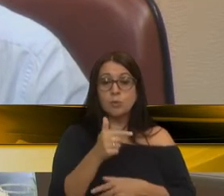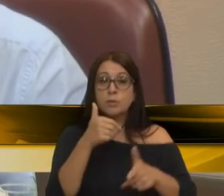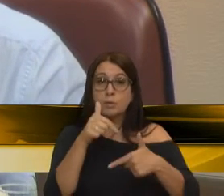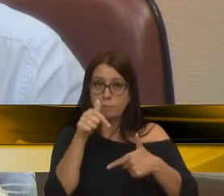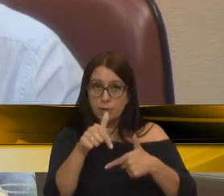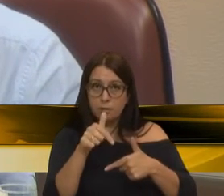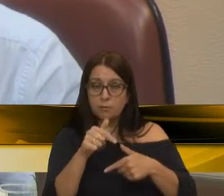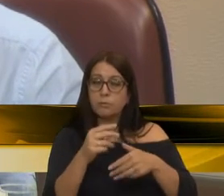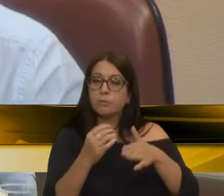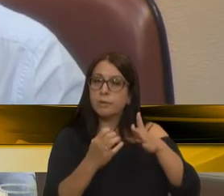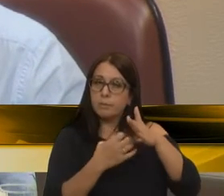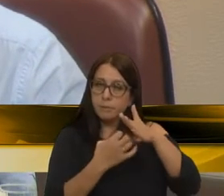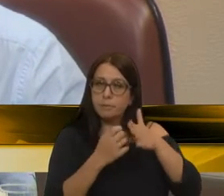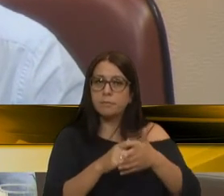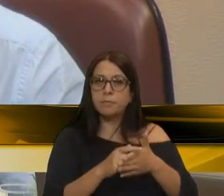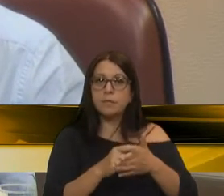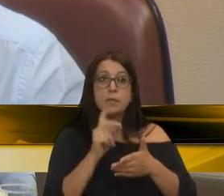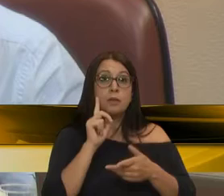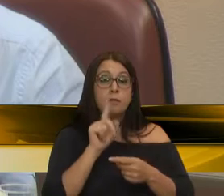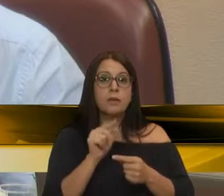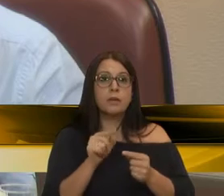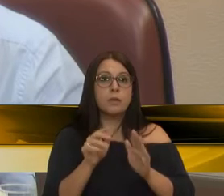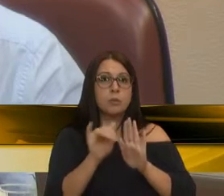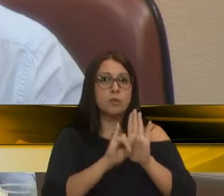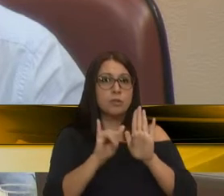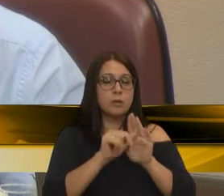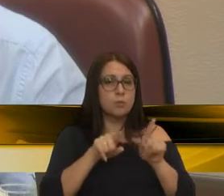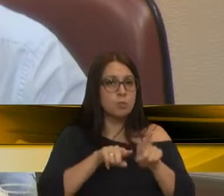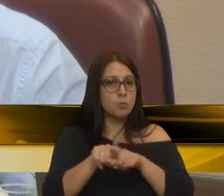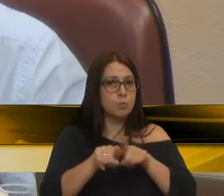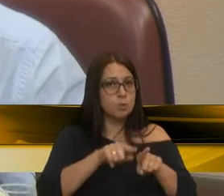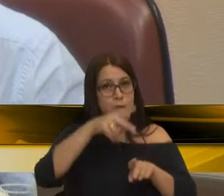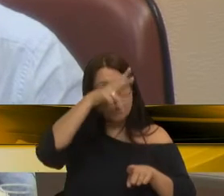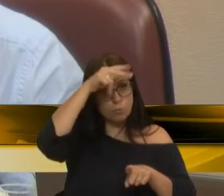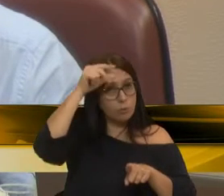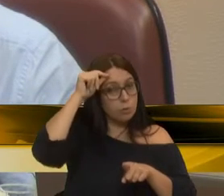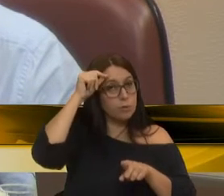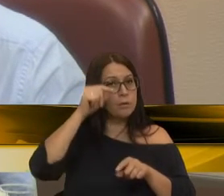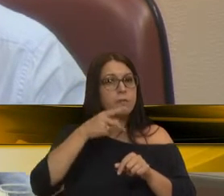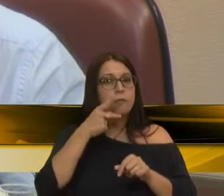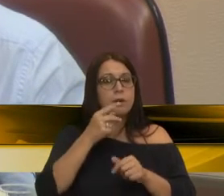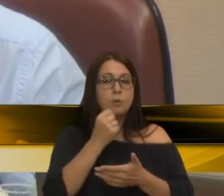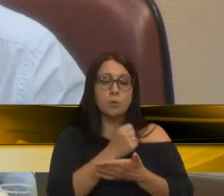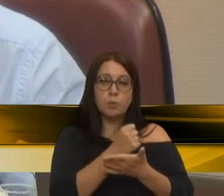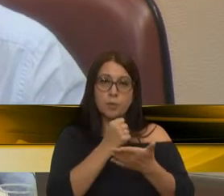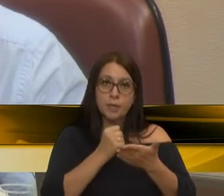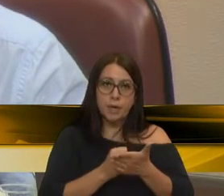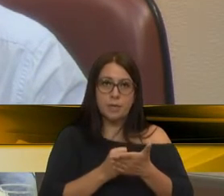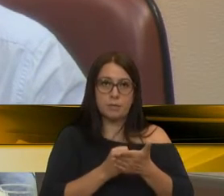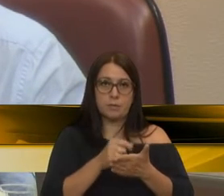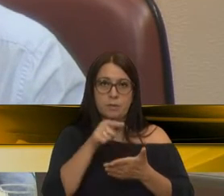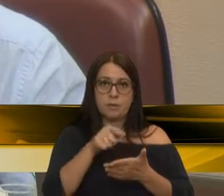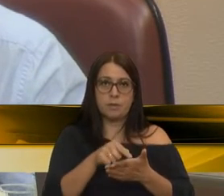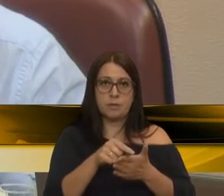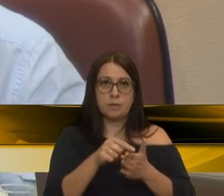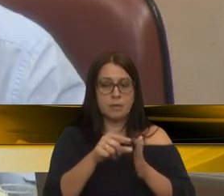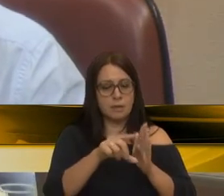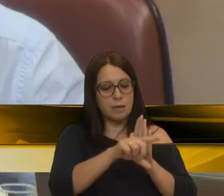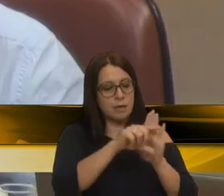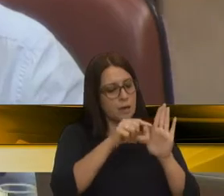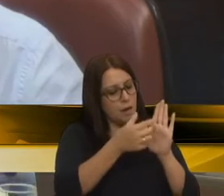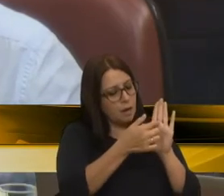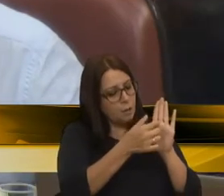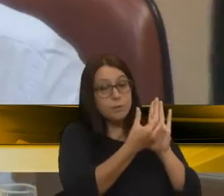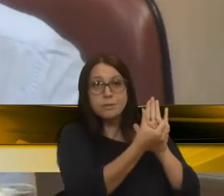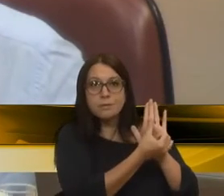ao encontro do previsto no edital de concorrência pública disciplina o contrato de concessão na sua cláusula sexta e